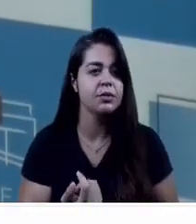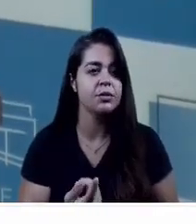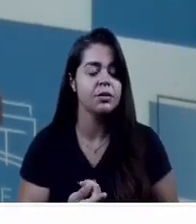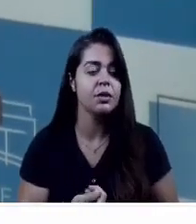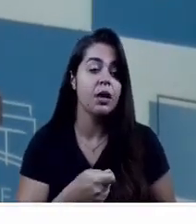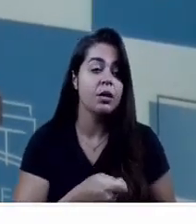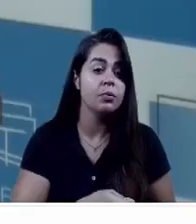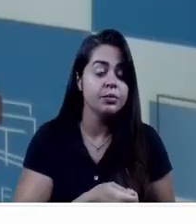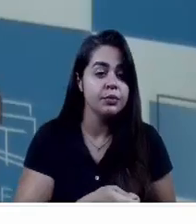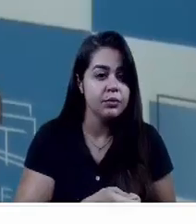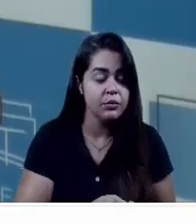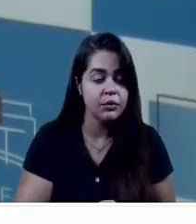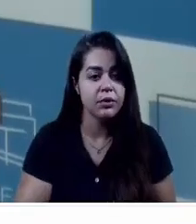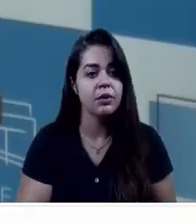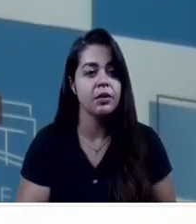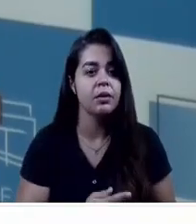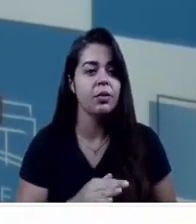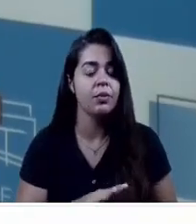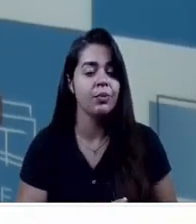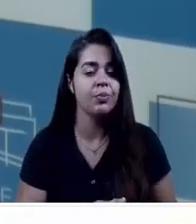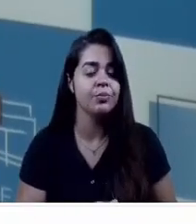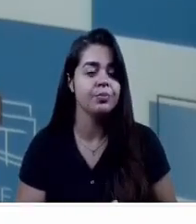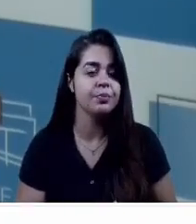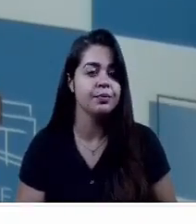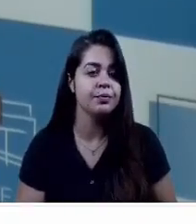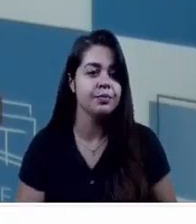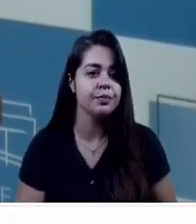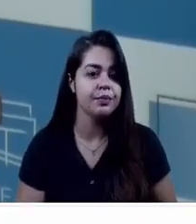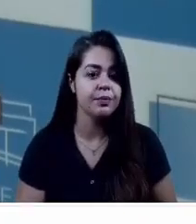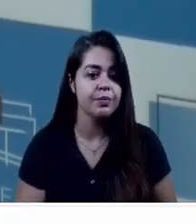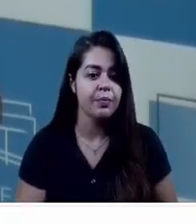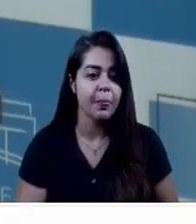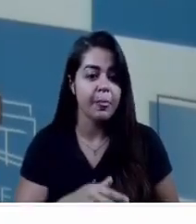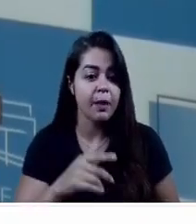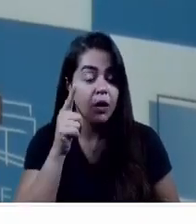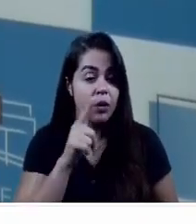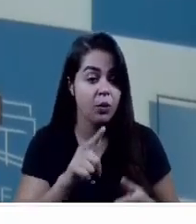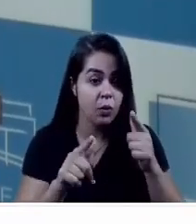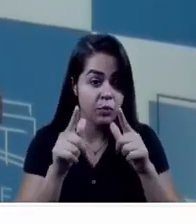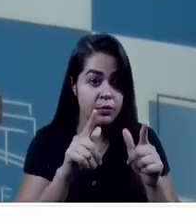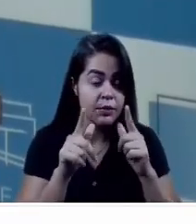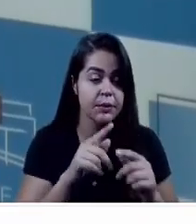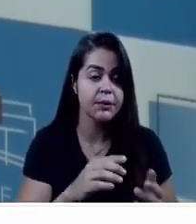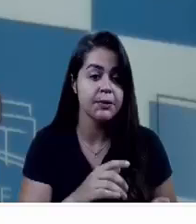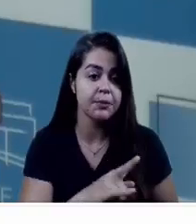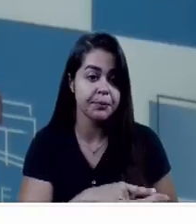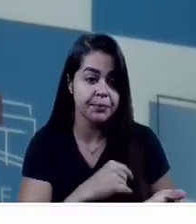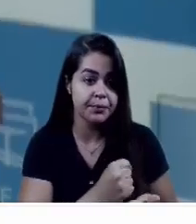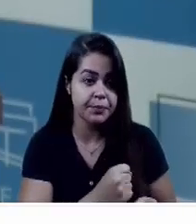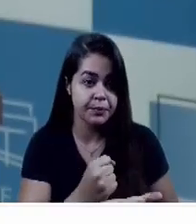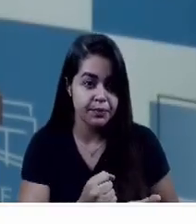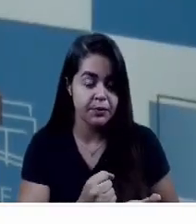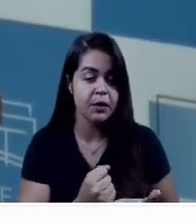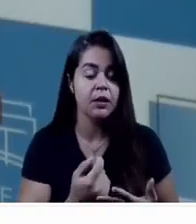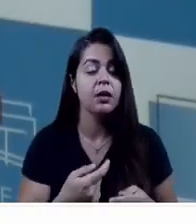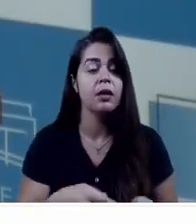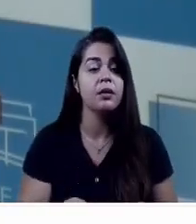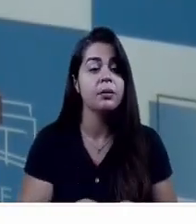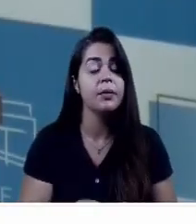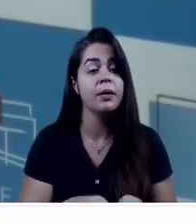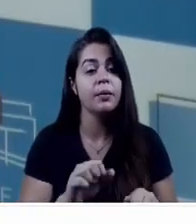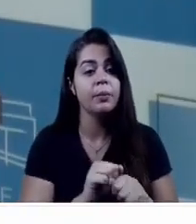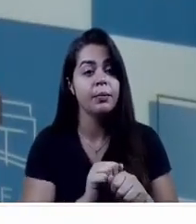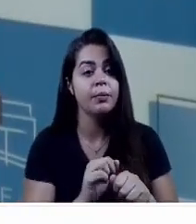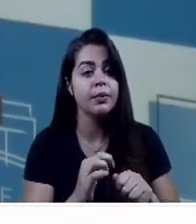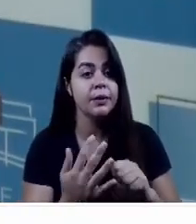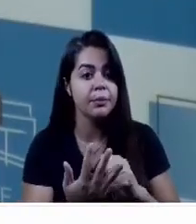os requisitos em contrato. Na pandemia, né, caiu aí para metade da frota. Hoje temos aí